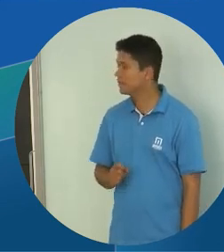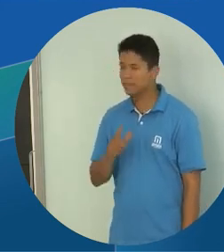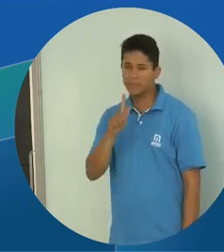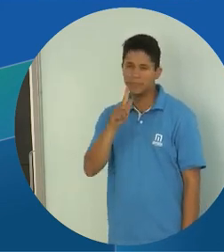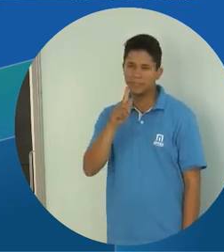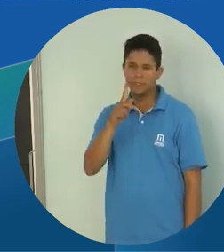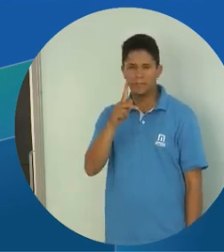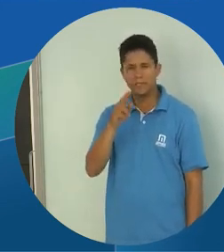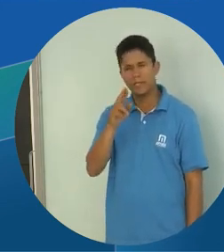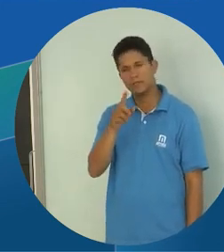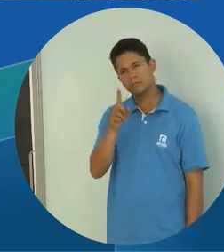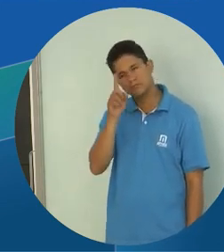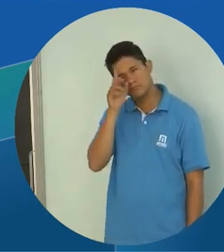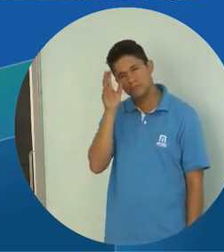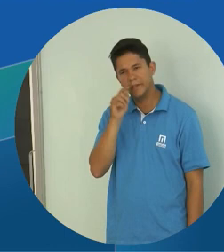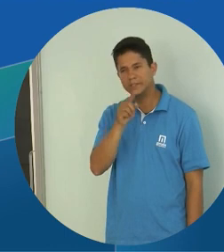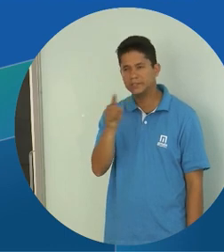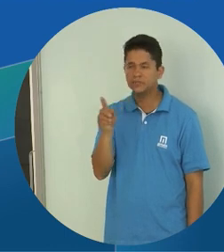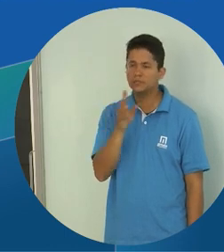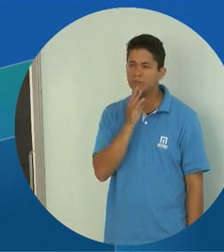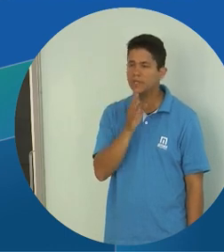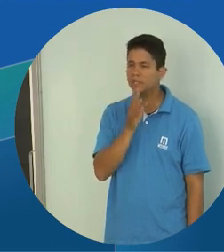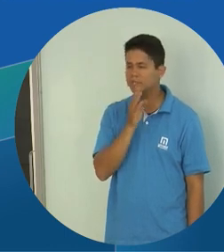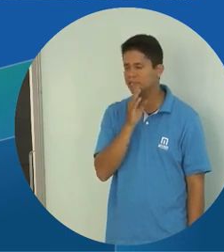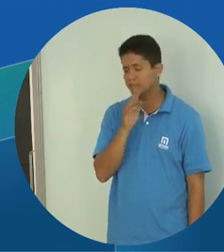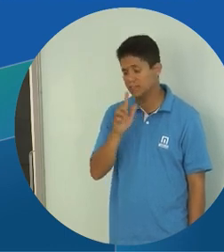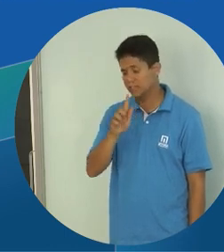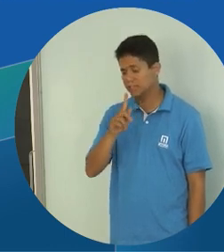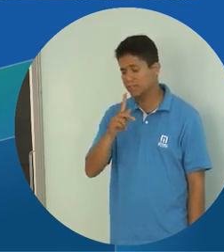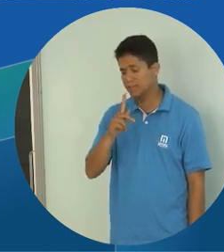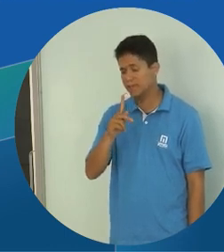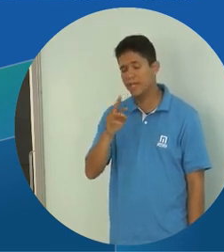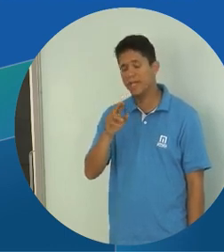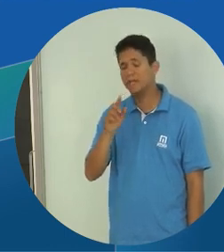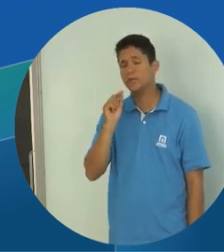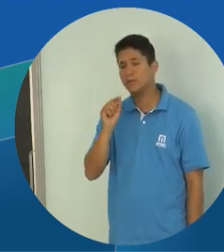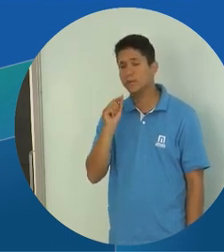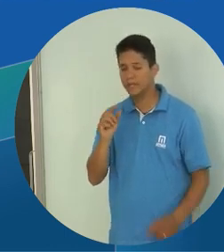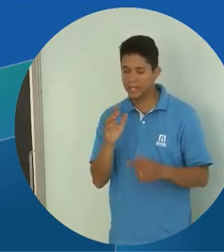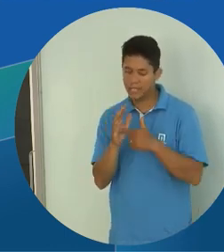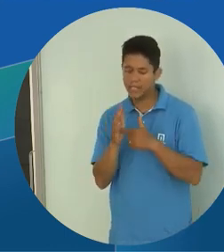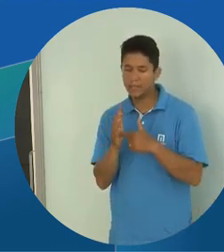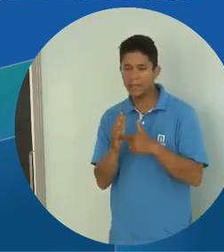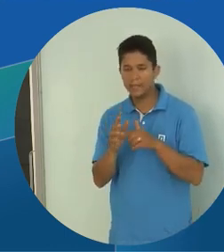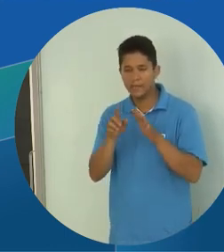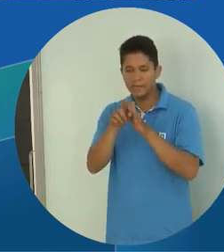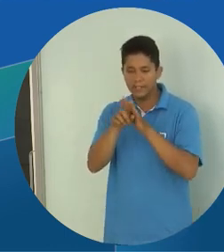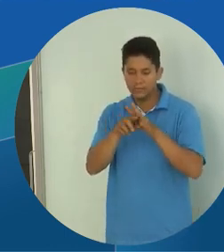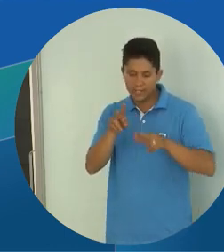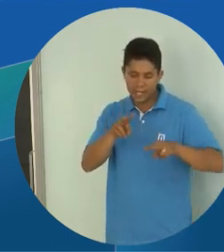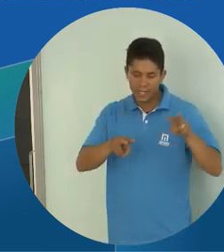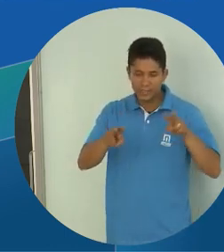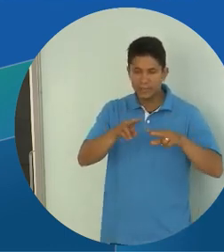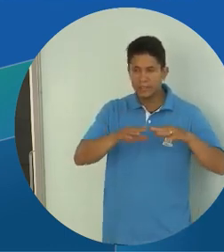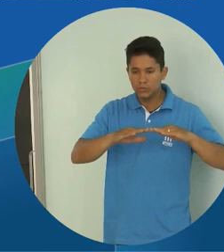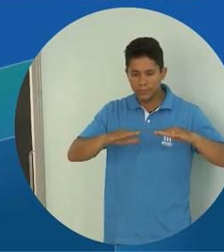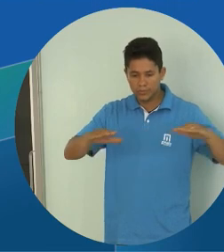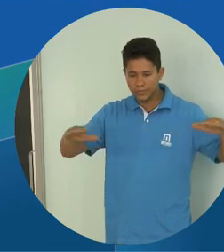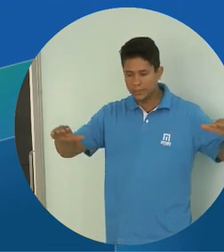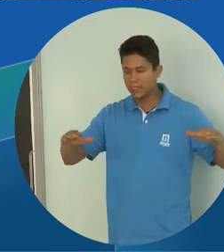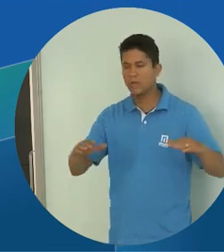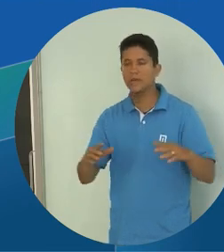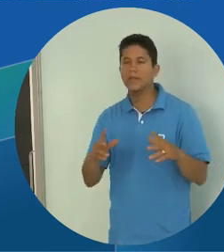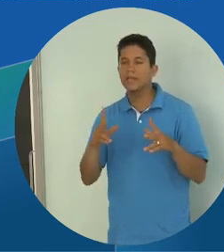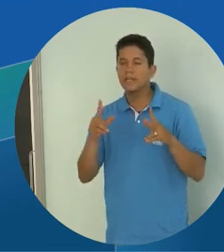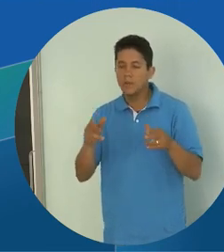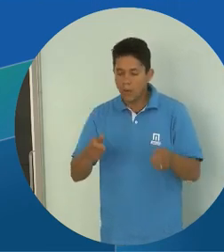GPR, eu não sei se todo mundo conhece, mas é um equipamento que faz uma análise superficial, como se fosse um carrinho que você passa